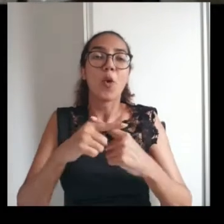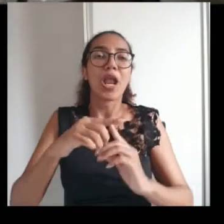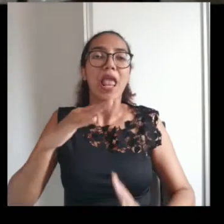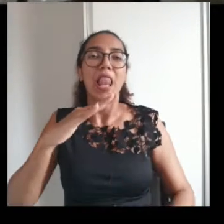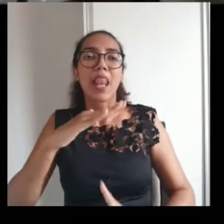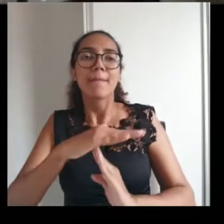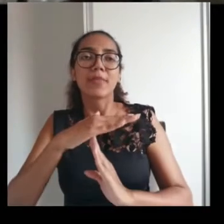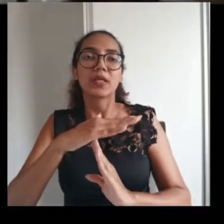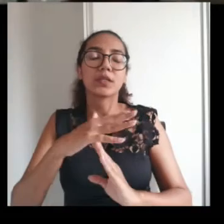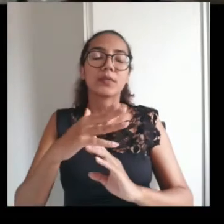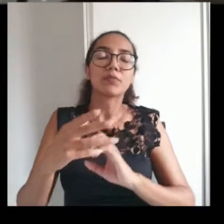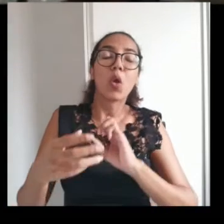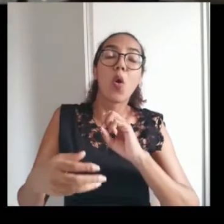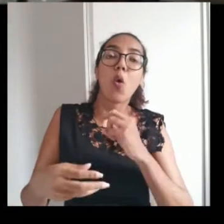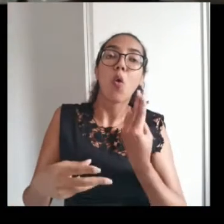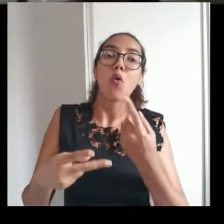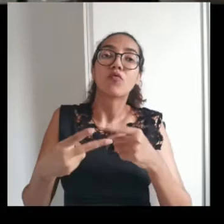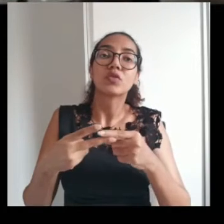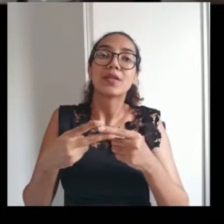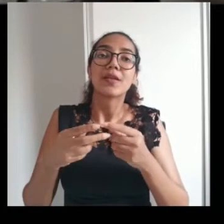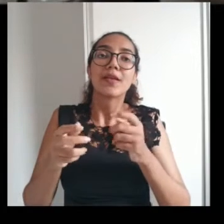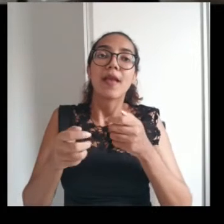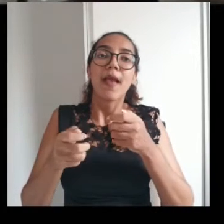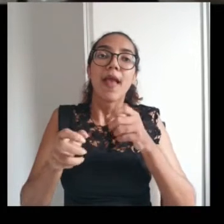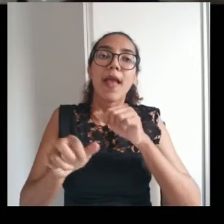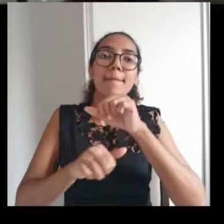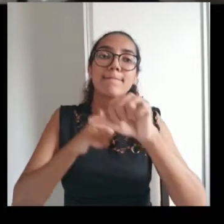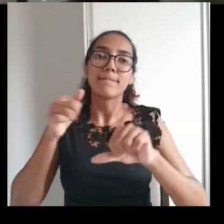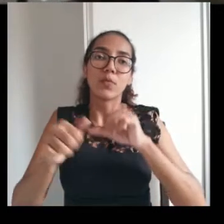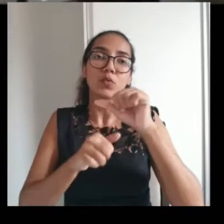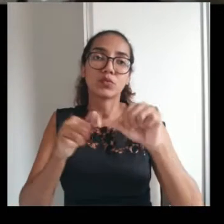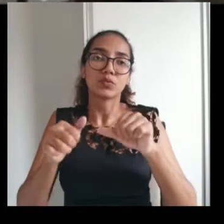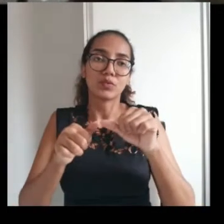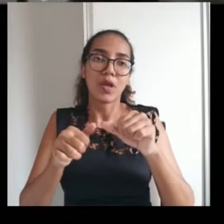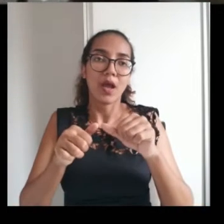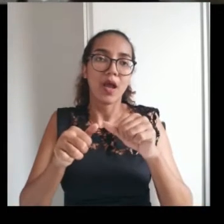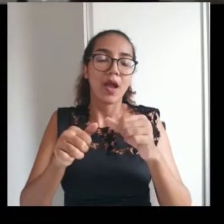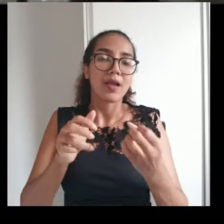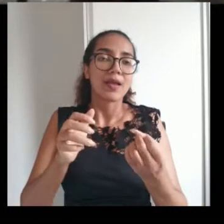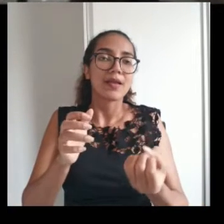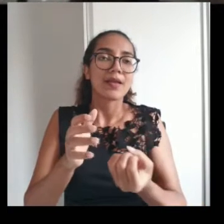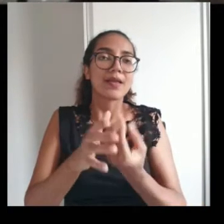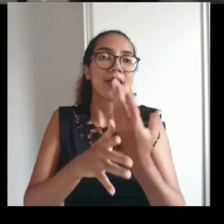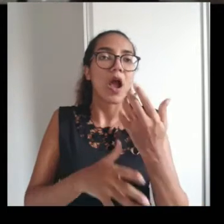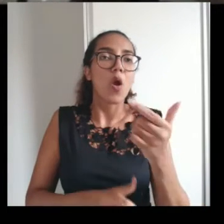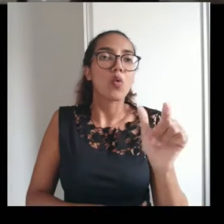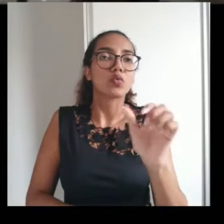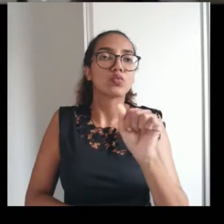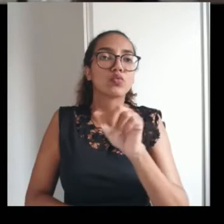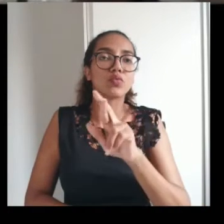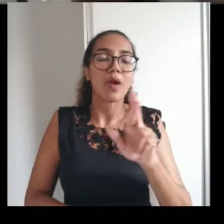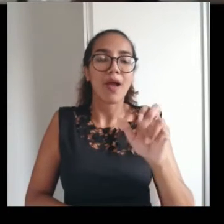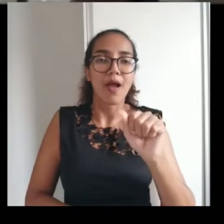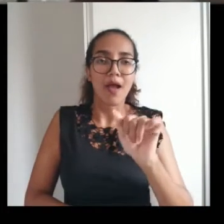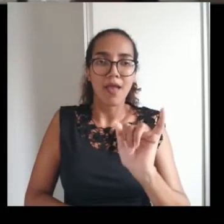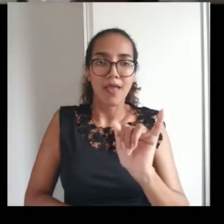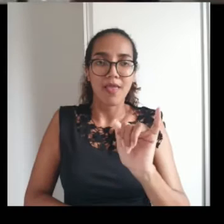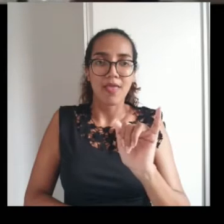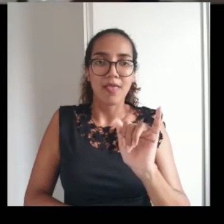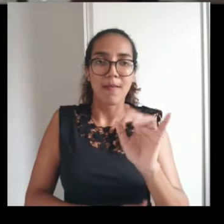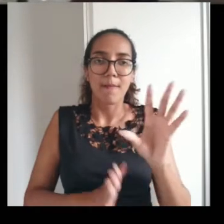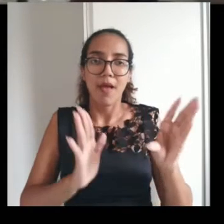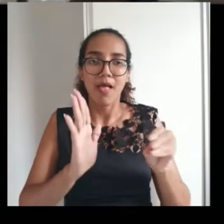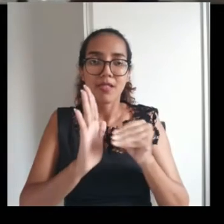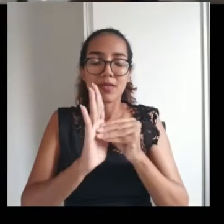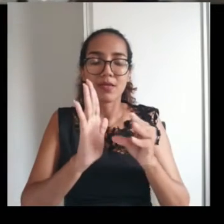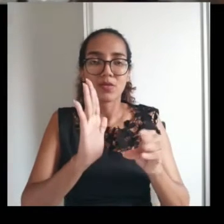manualmente mesmo, né? Criar um outro array e repassar as contas para o próximo array, né? Isso porque a gente está usando array, tá? Mas você pode usar o que a gente